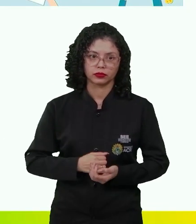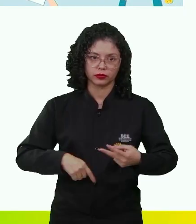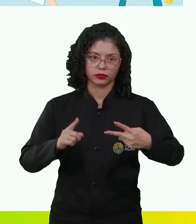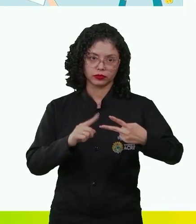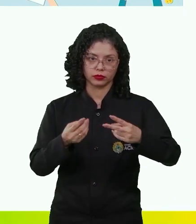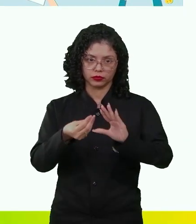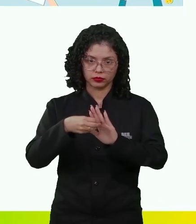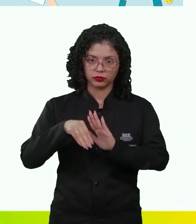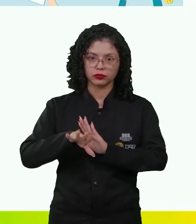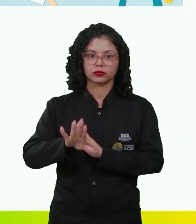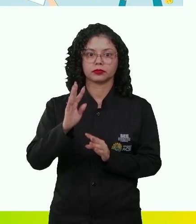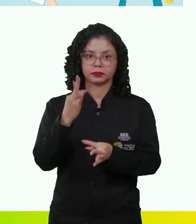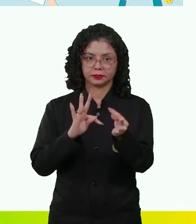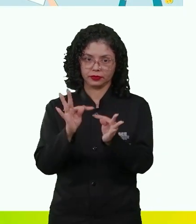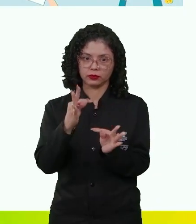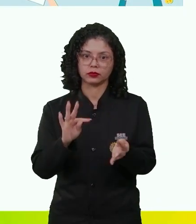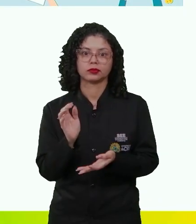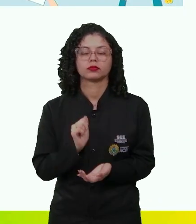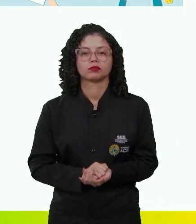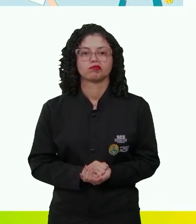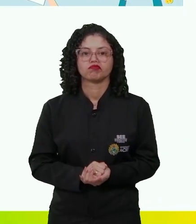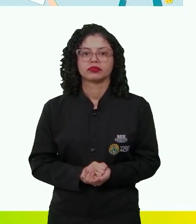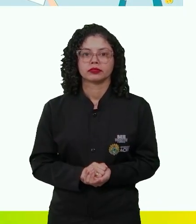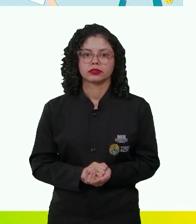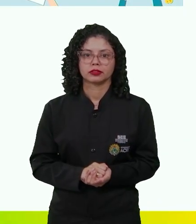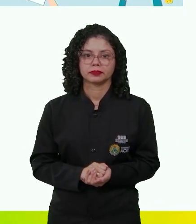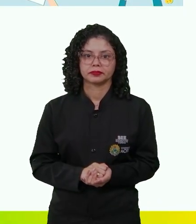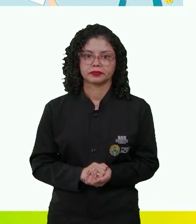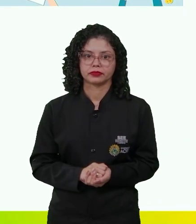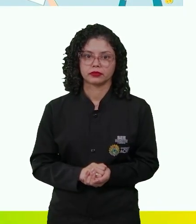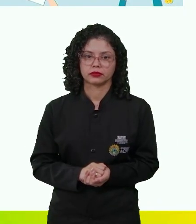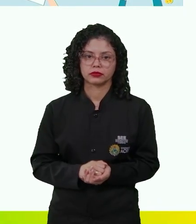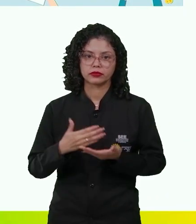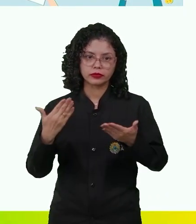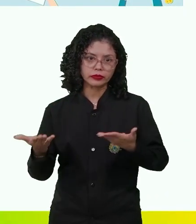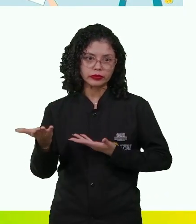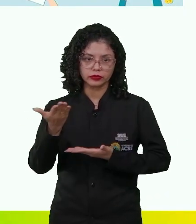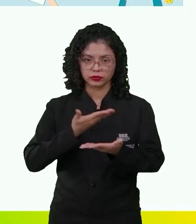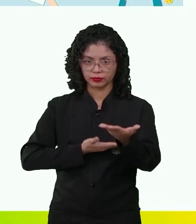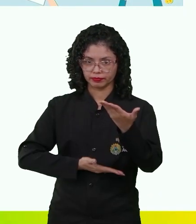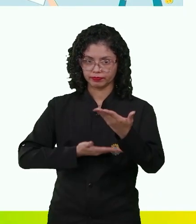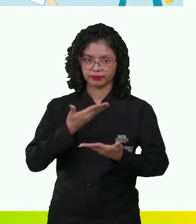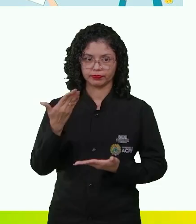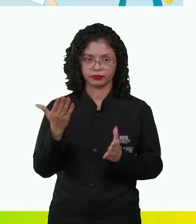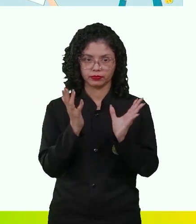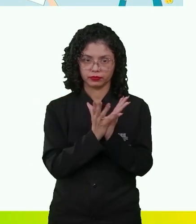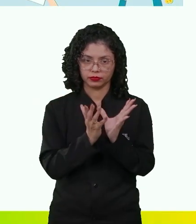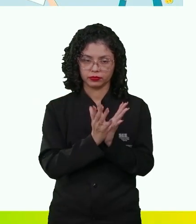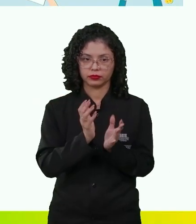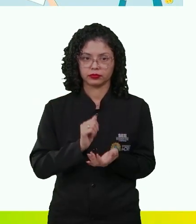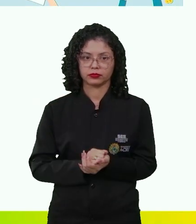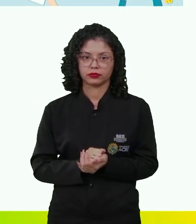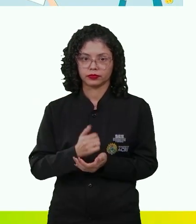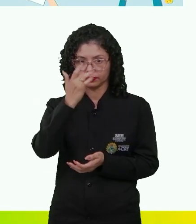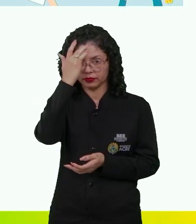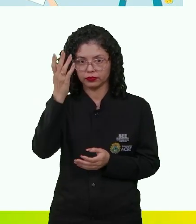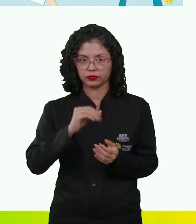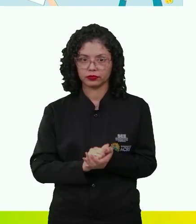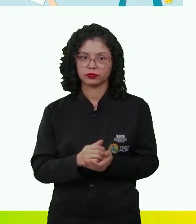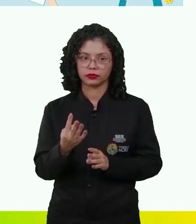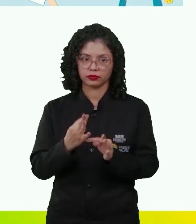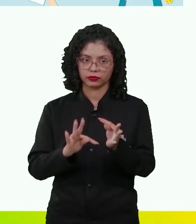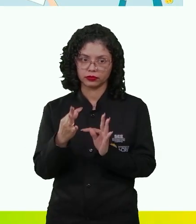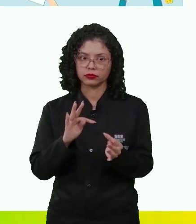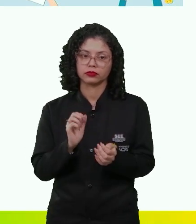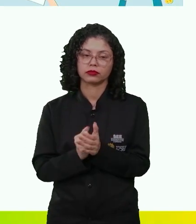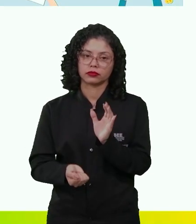Segundo, transferência de tecnologia. Parcerias com a comunidade internacional para facilitar a